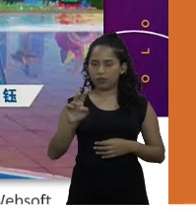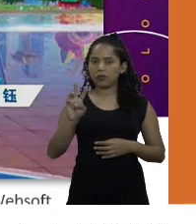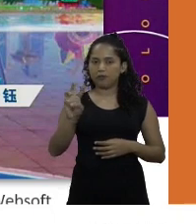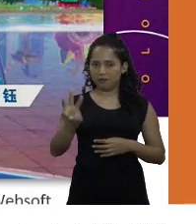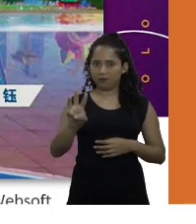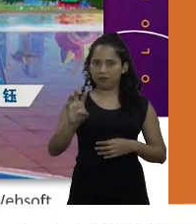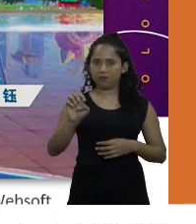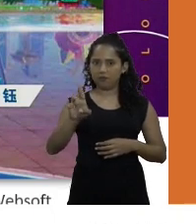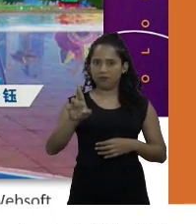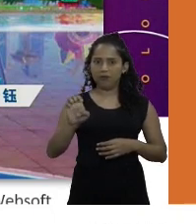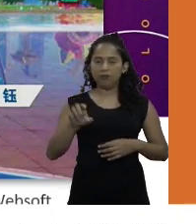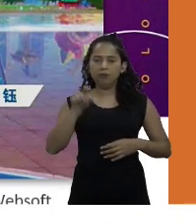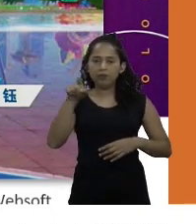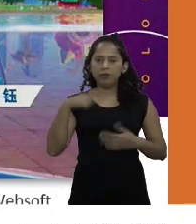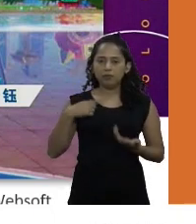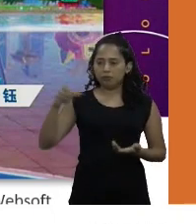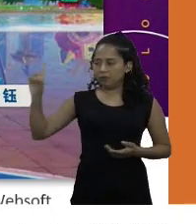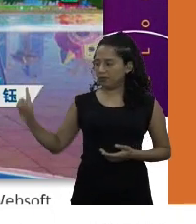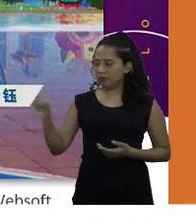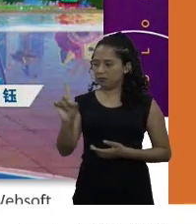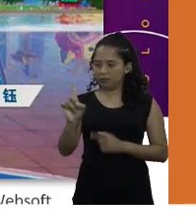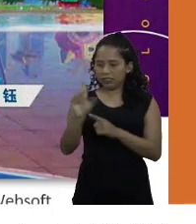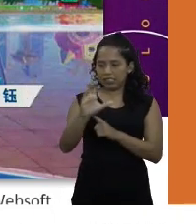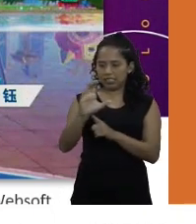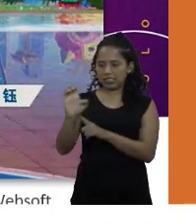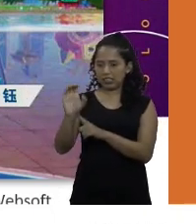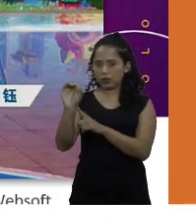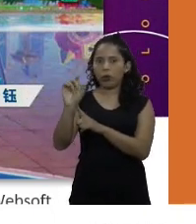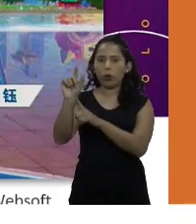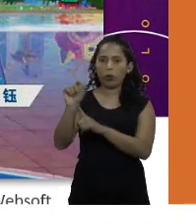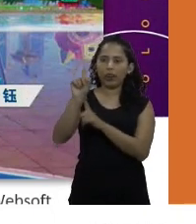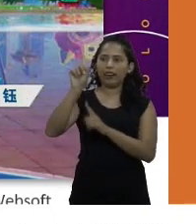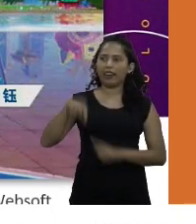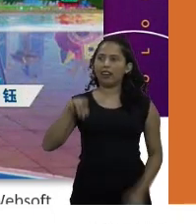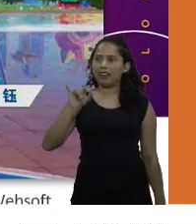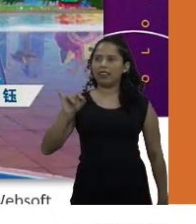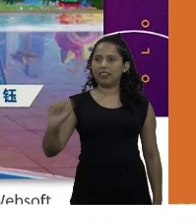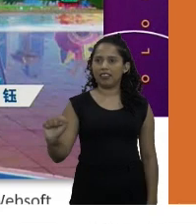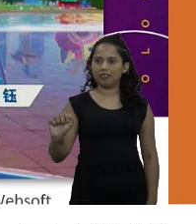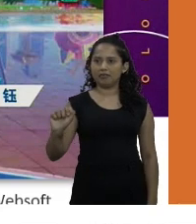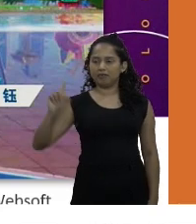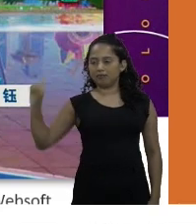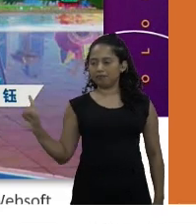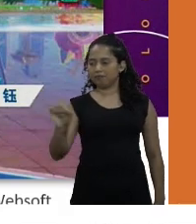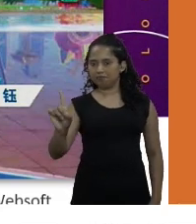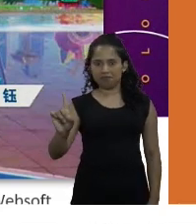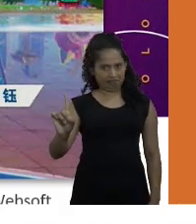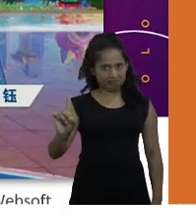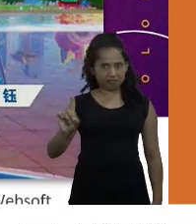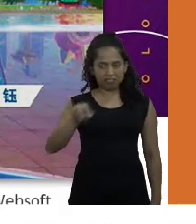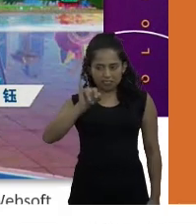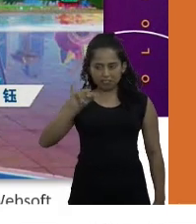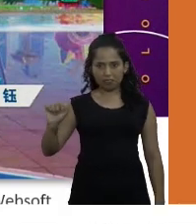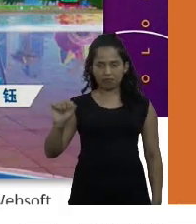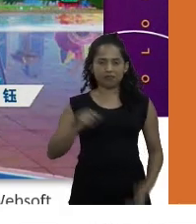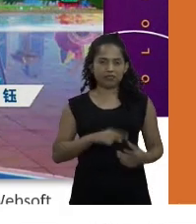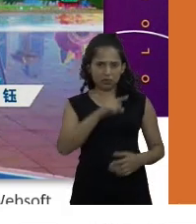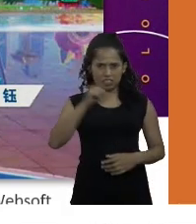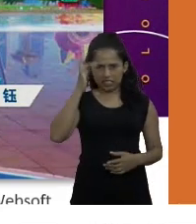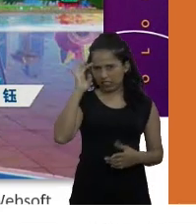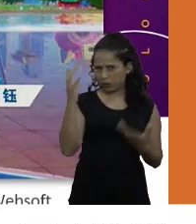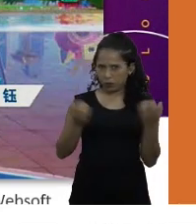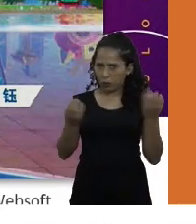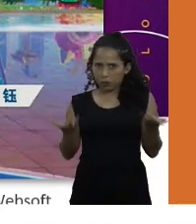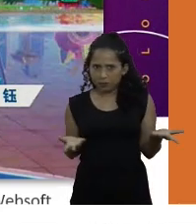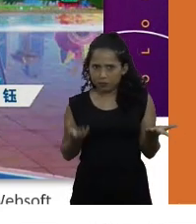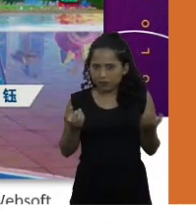como CEO dessa filial uma inteligência artificial. O que vocês acham que aconteceu? Como é que você